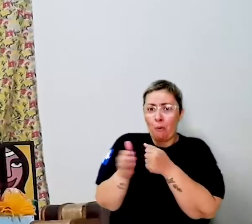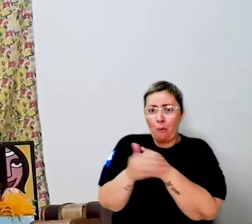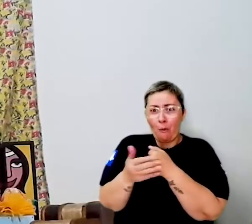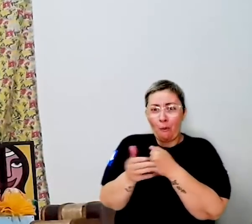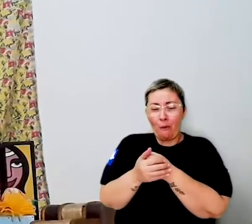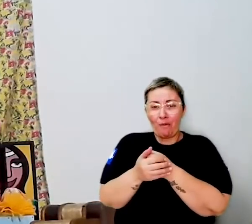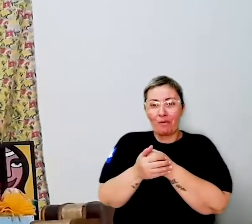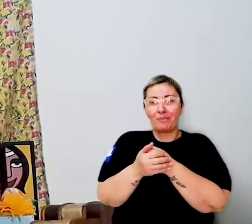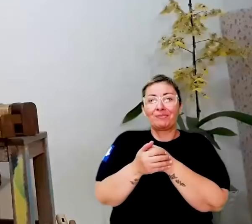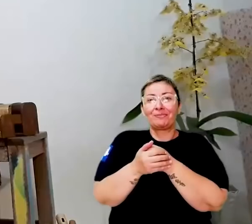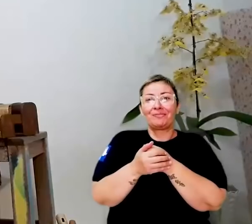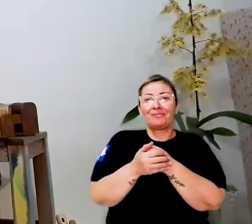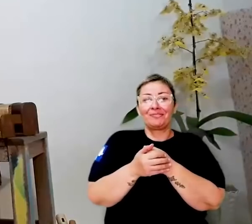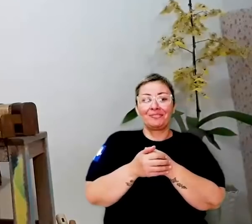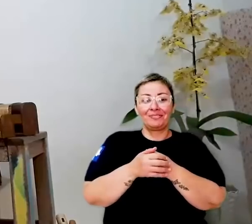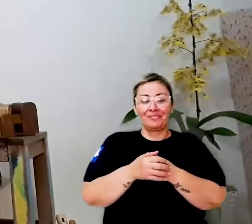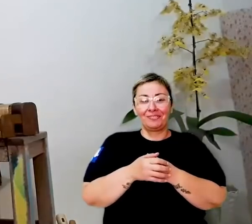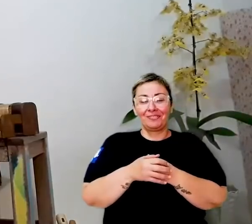esconder.